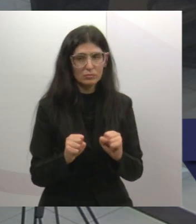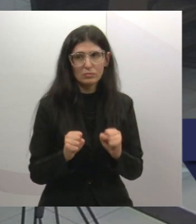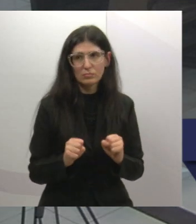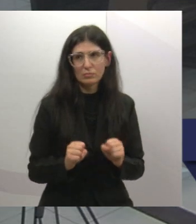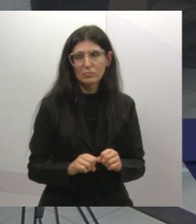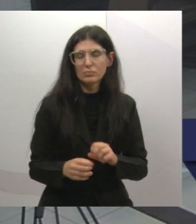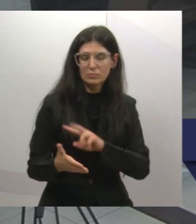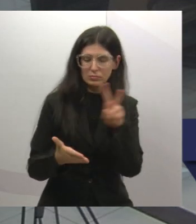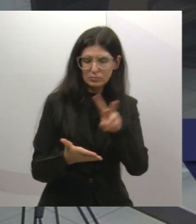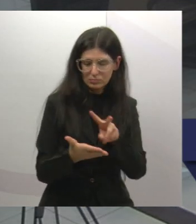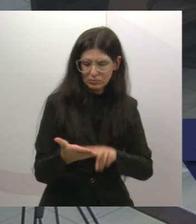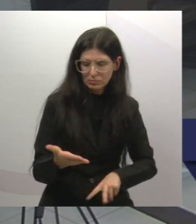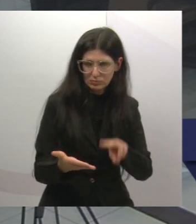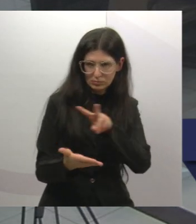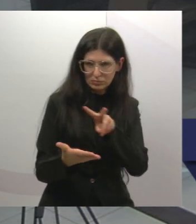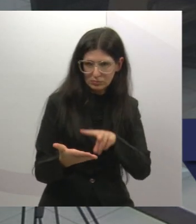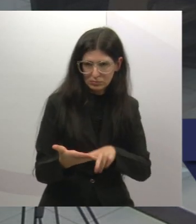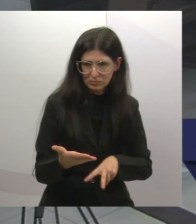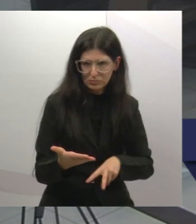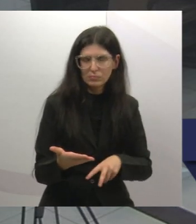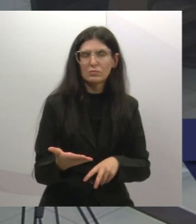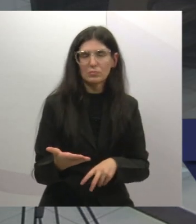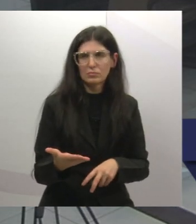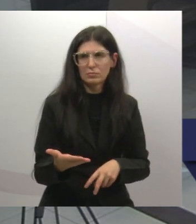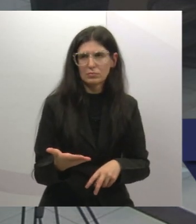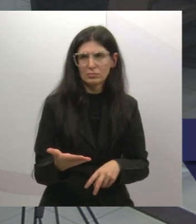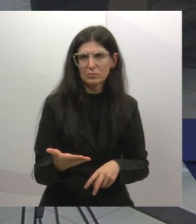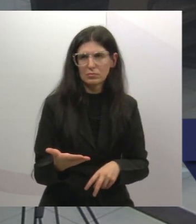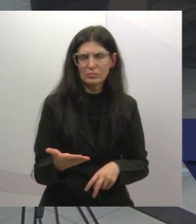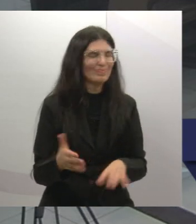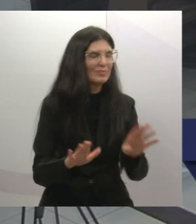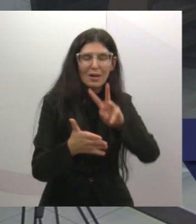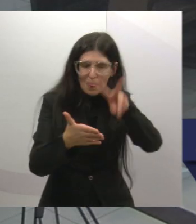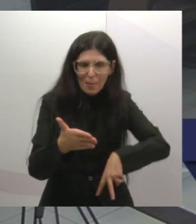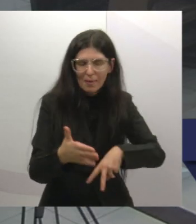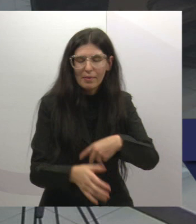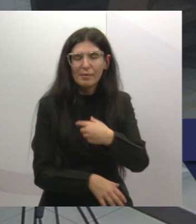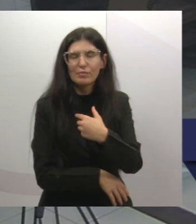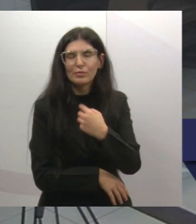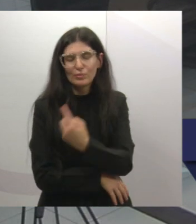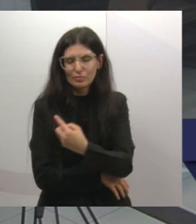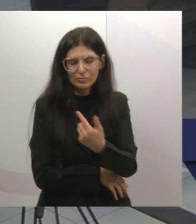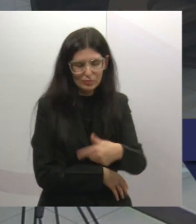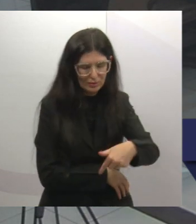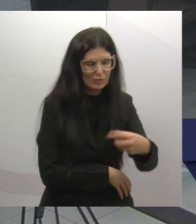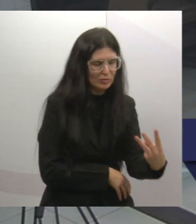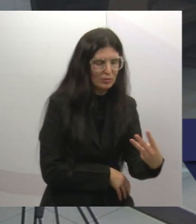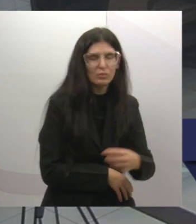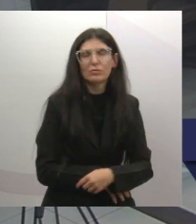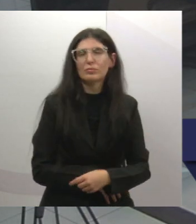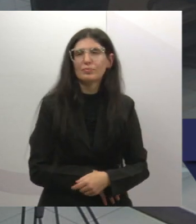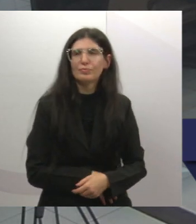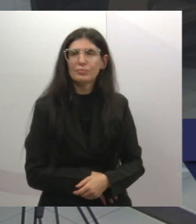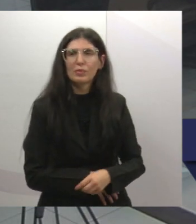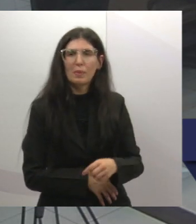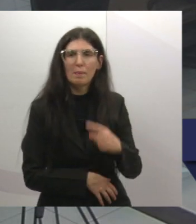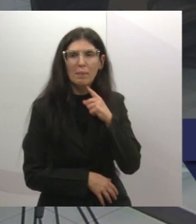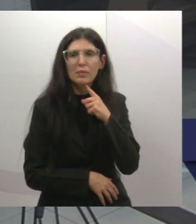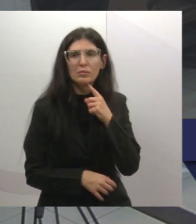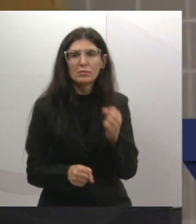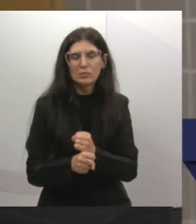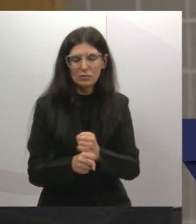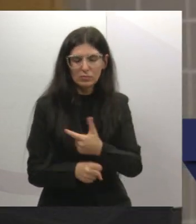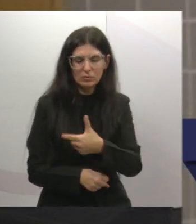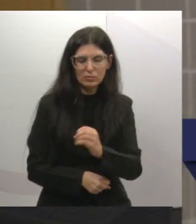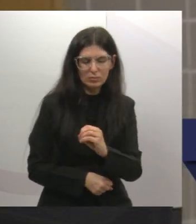mais aprofundada, de 27 de maio, 173, de 27 de maio de 2020, é uma